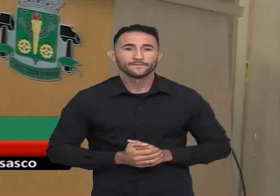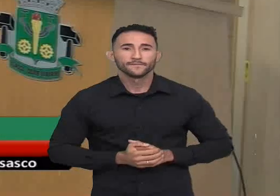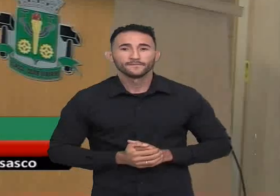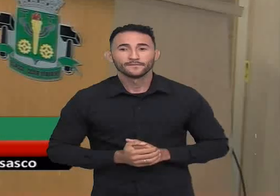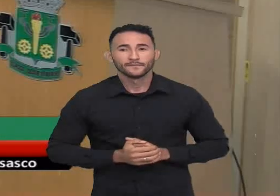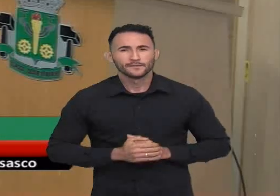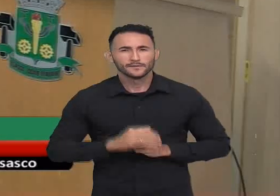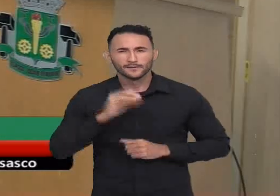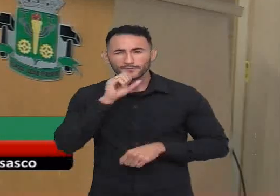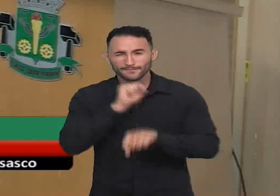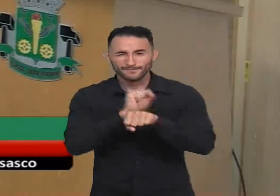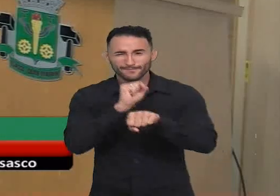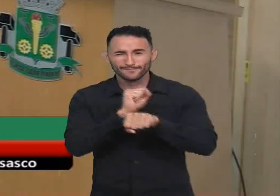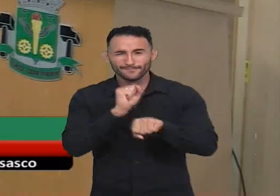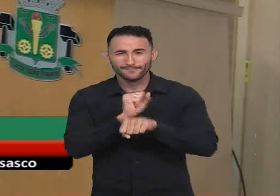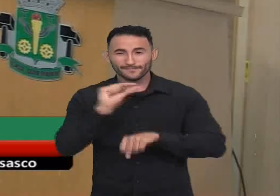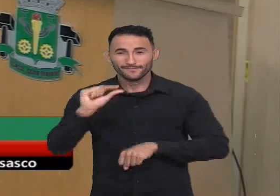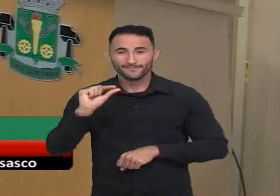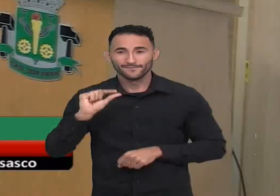Só um momento, por favor.